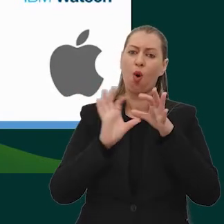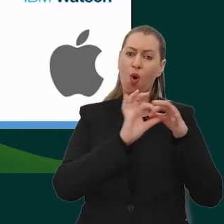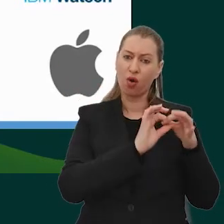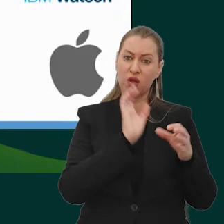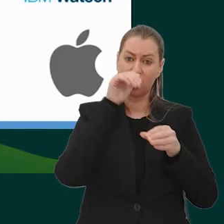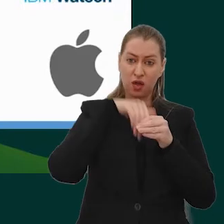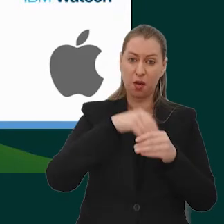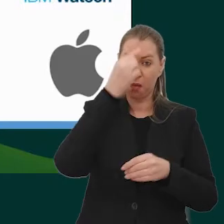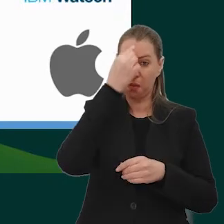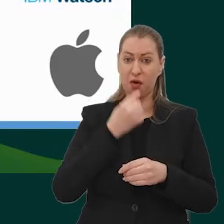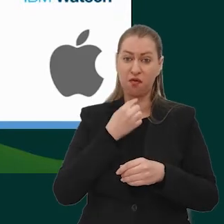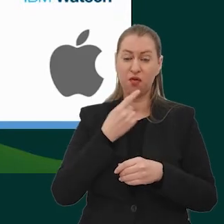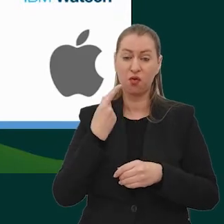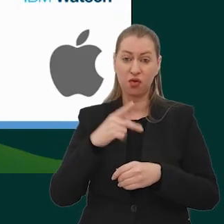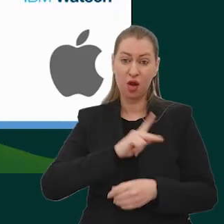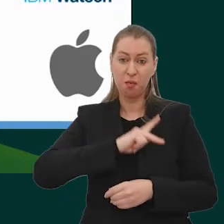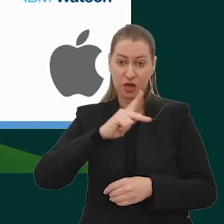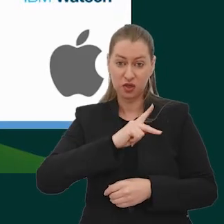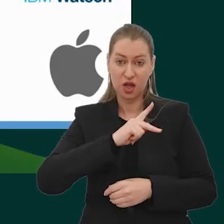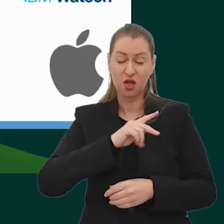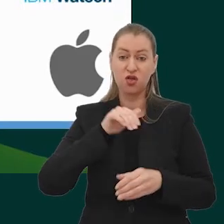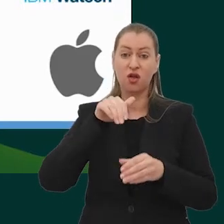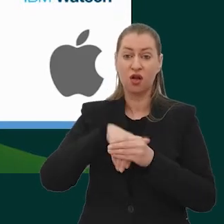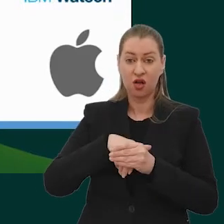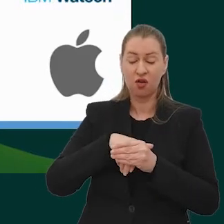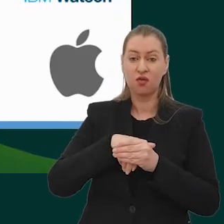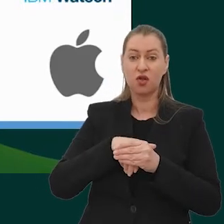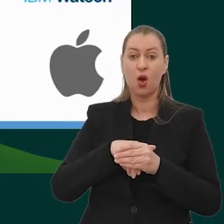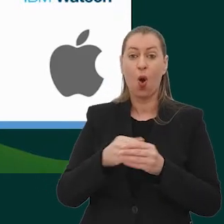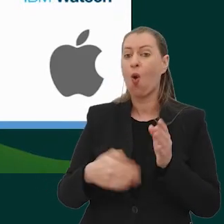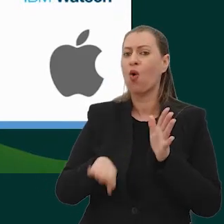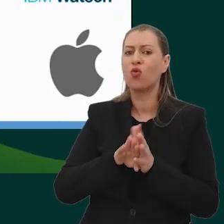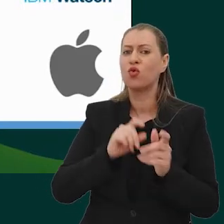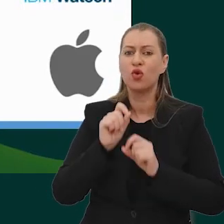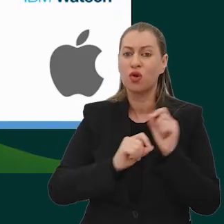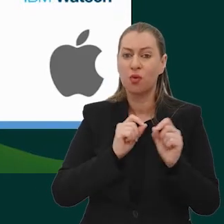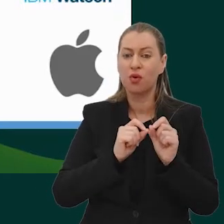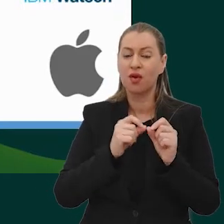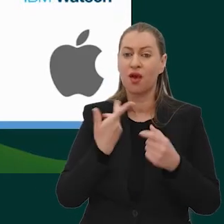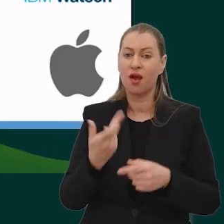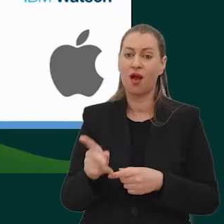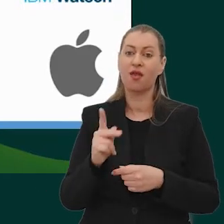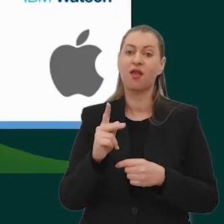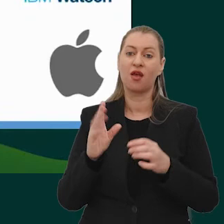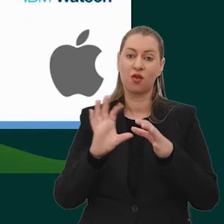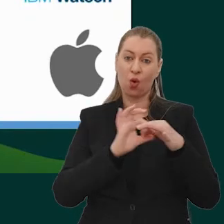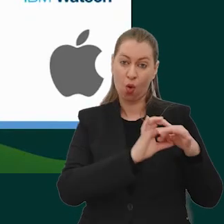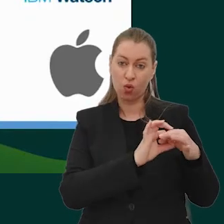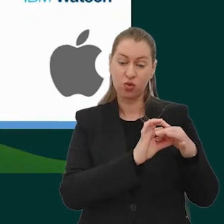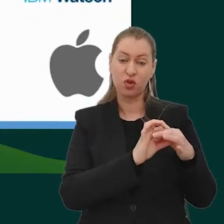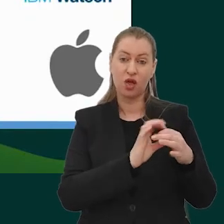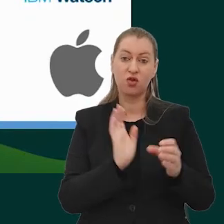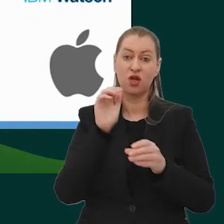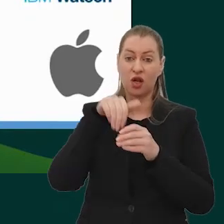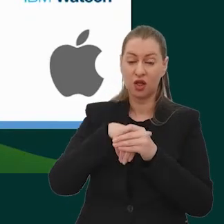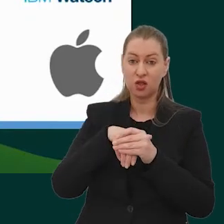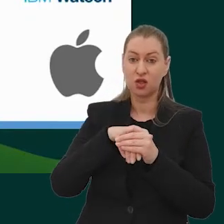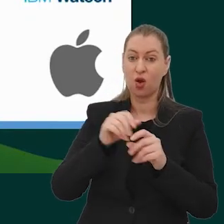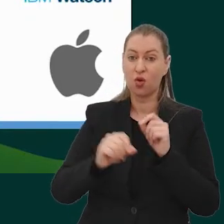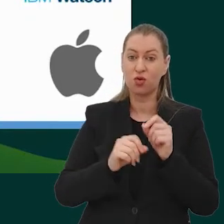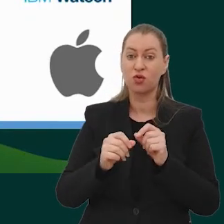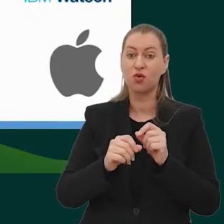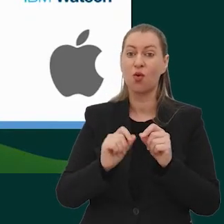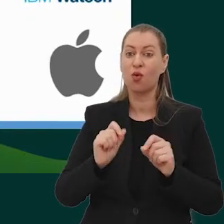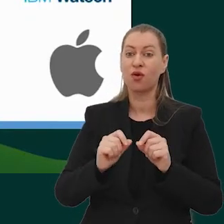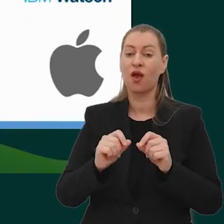dentro do perfil do Trump, na época de eleições, se conseguiu chegar a esse contexto de as eleições mais